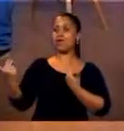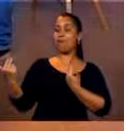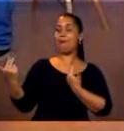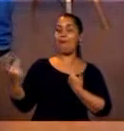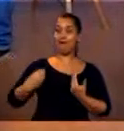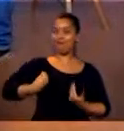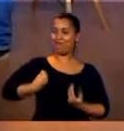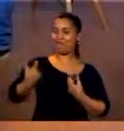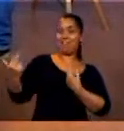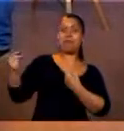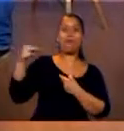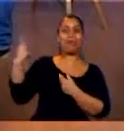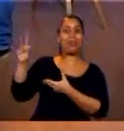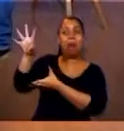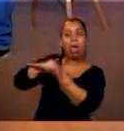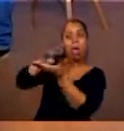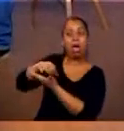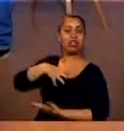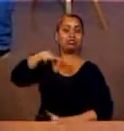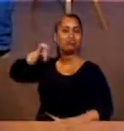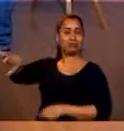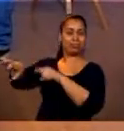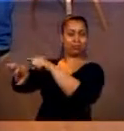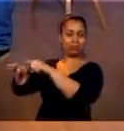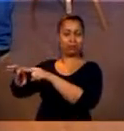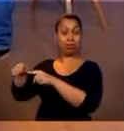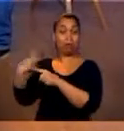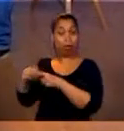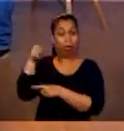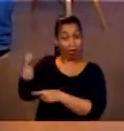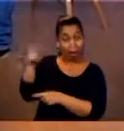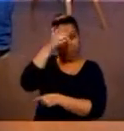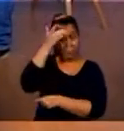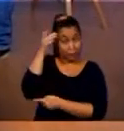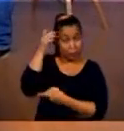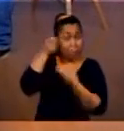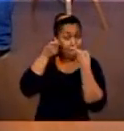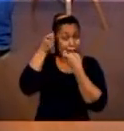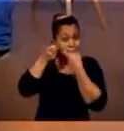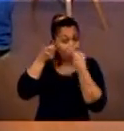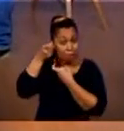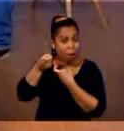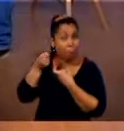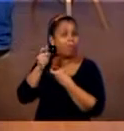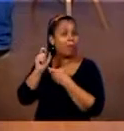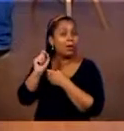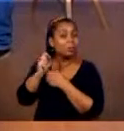ele. Porque é uma pessoa que se preocupa